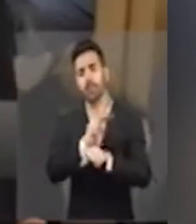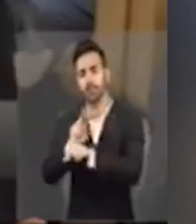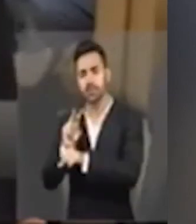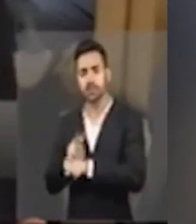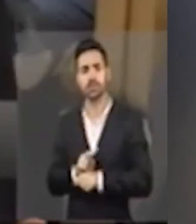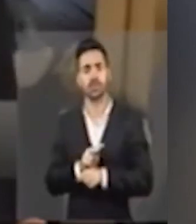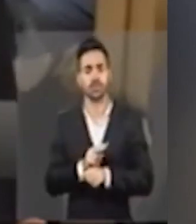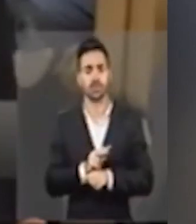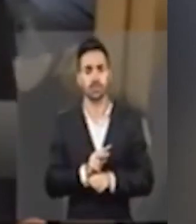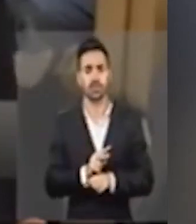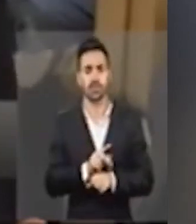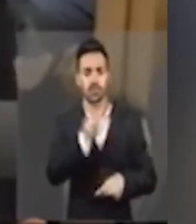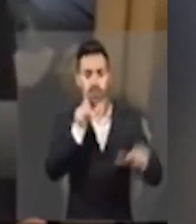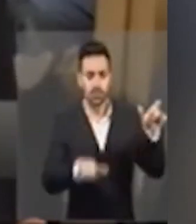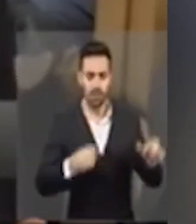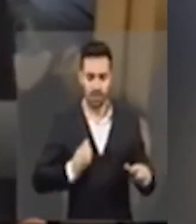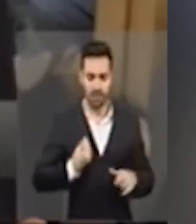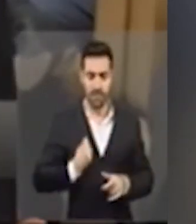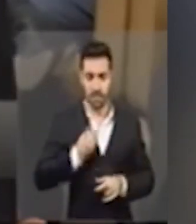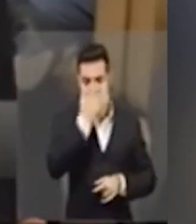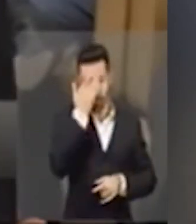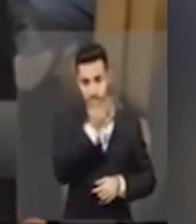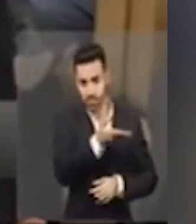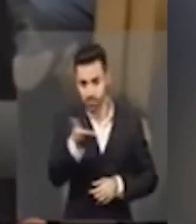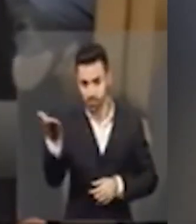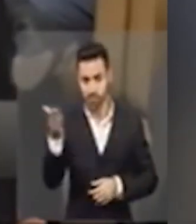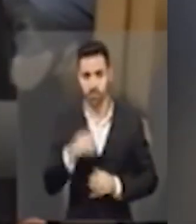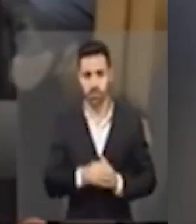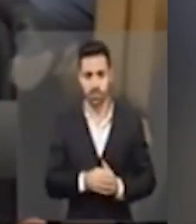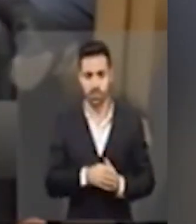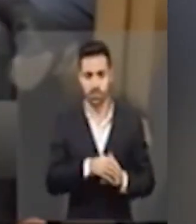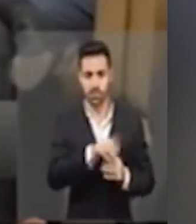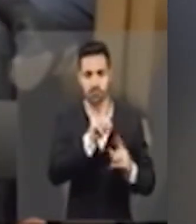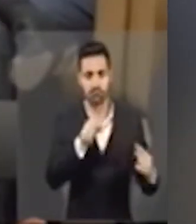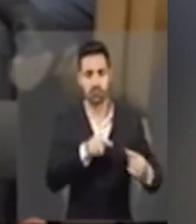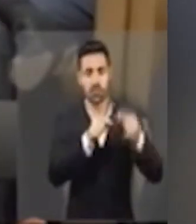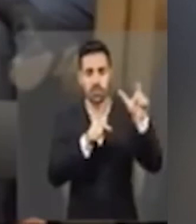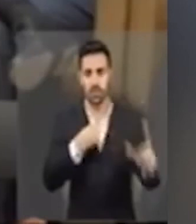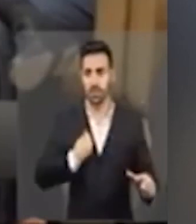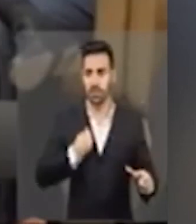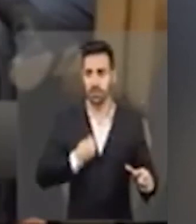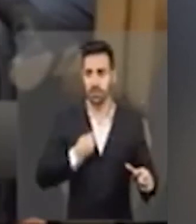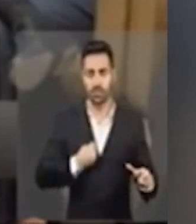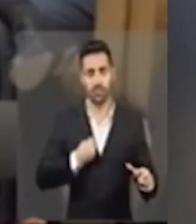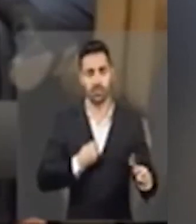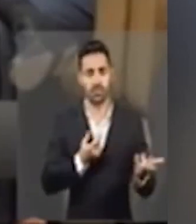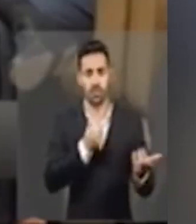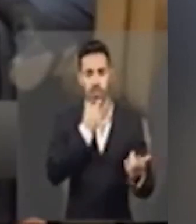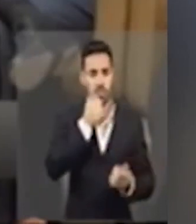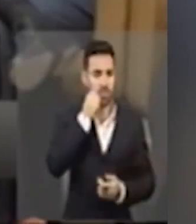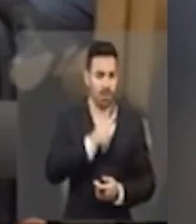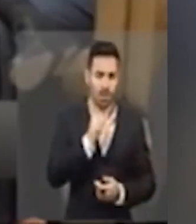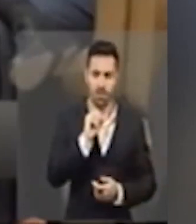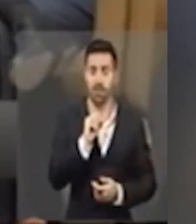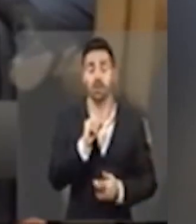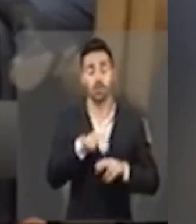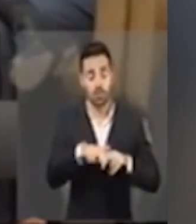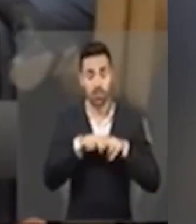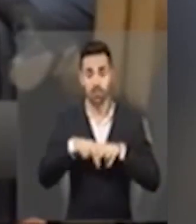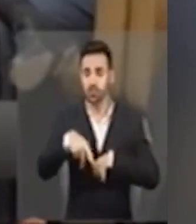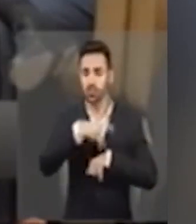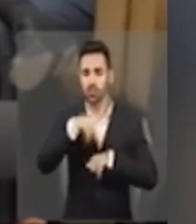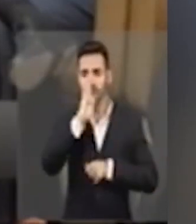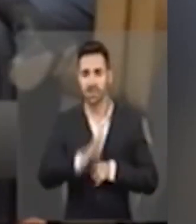integridade física de pessoas de acordo com sua orientação sexual identidade zero então o estado brasileiro não pode